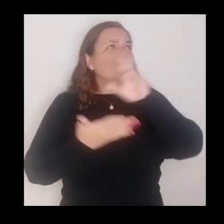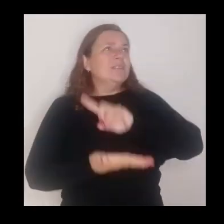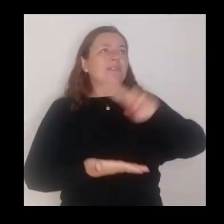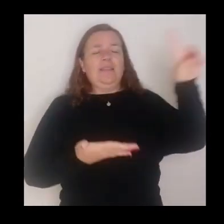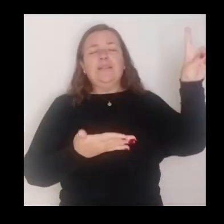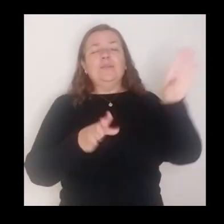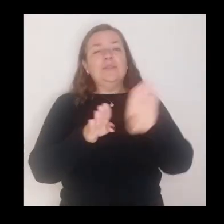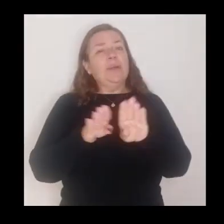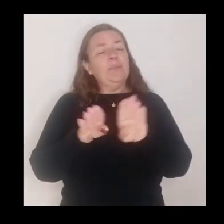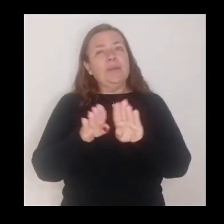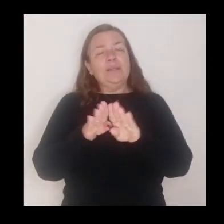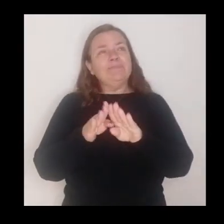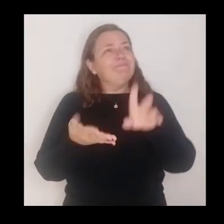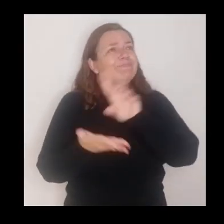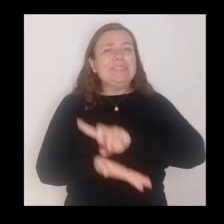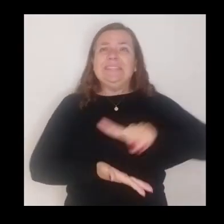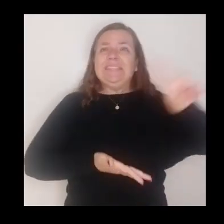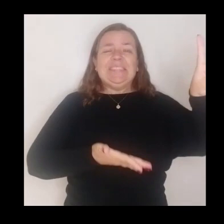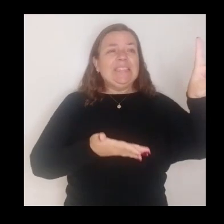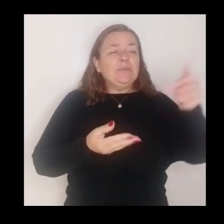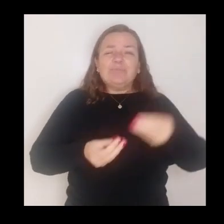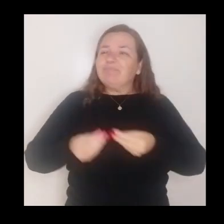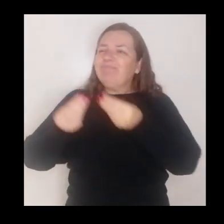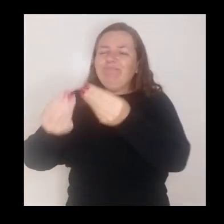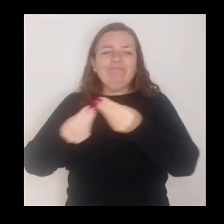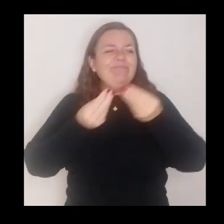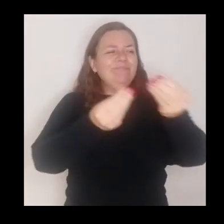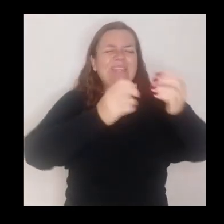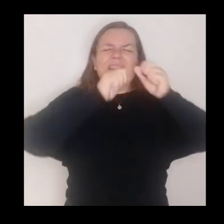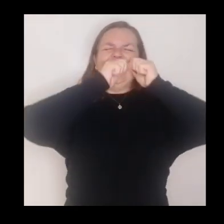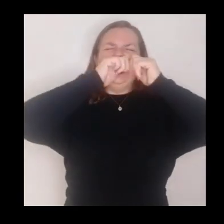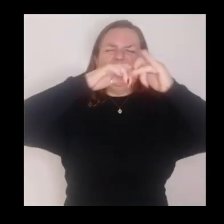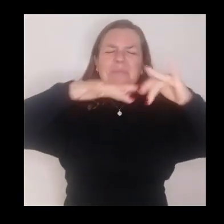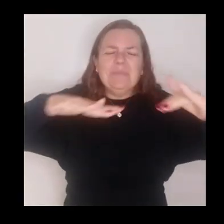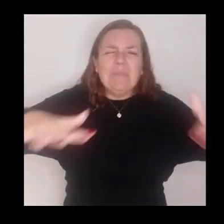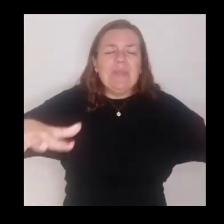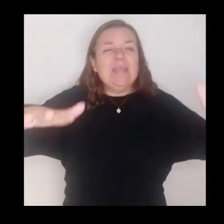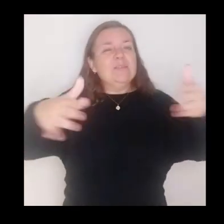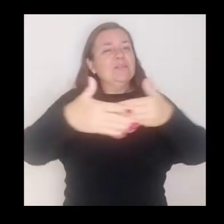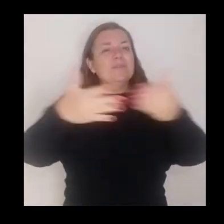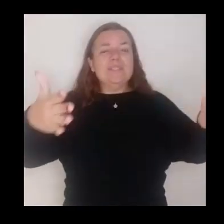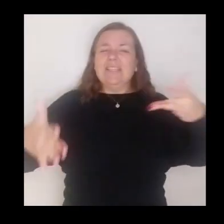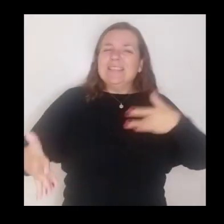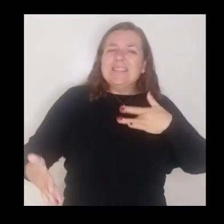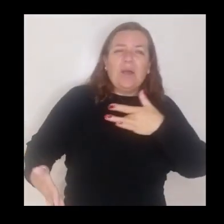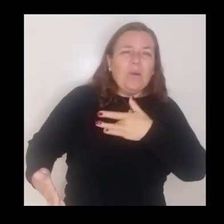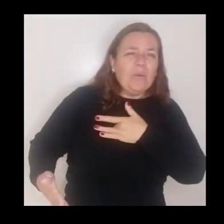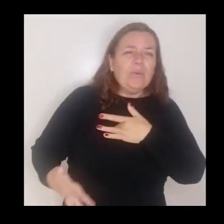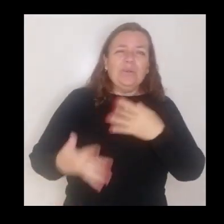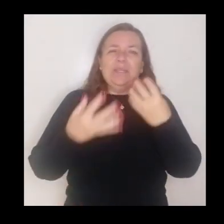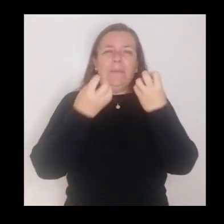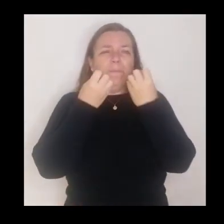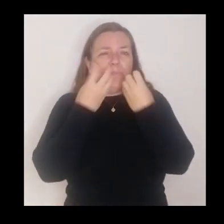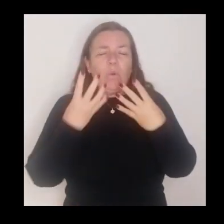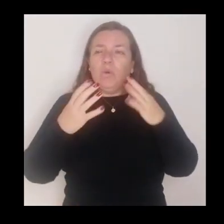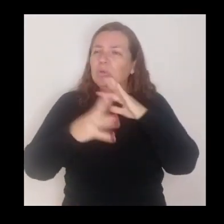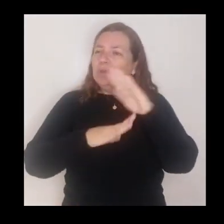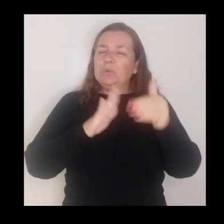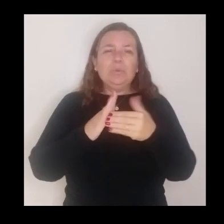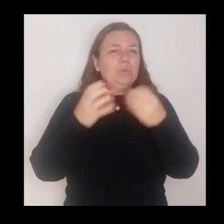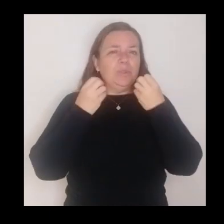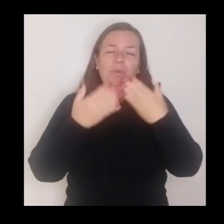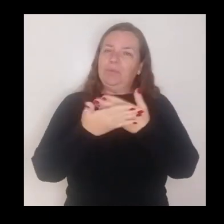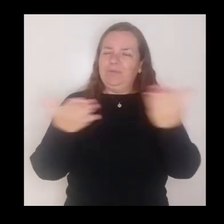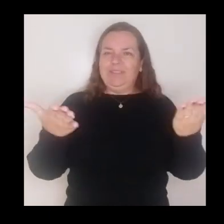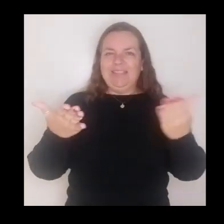Deus. E que Deus cada vez mais derrame bênçãos sobre vocês, muita saúde, muita prosperidade na vida de vocês